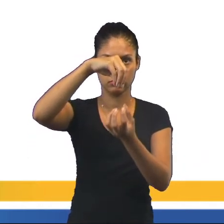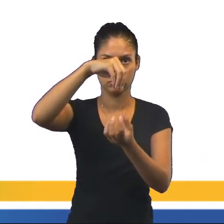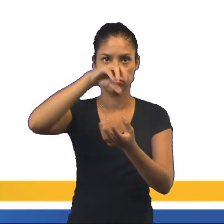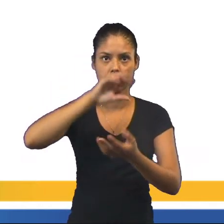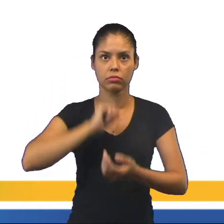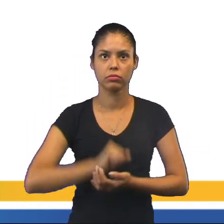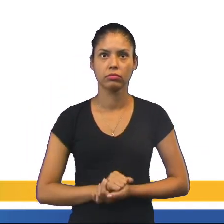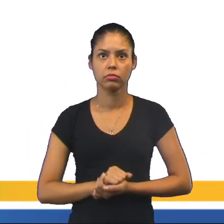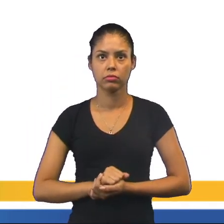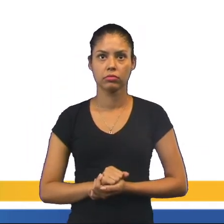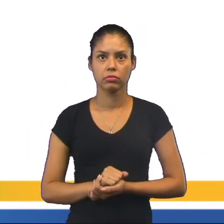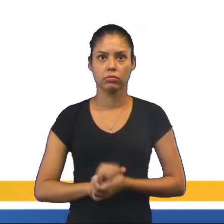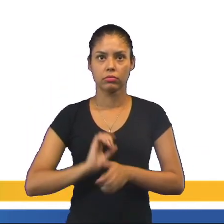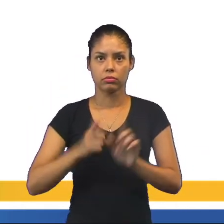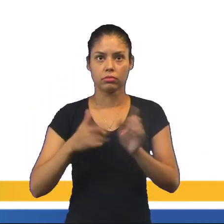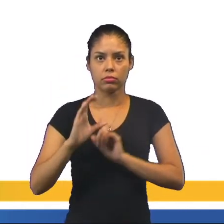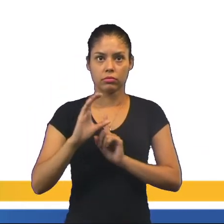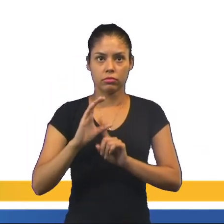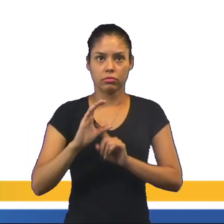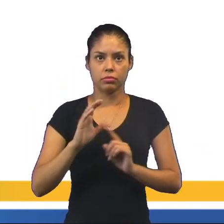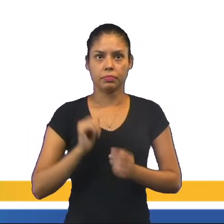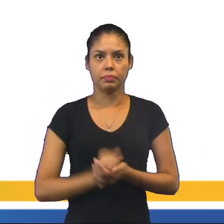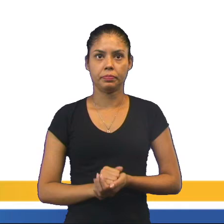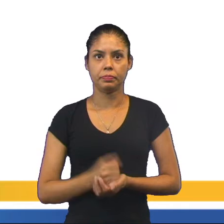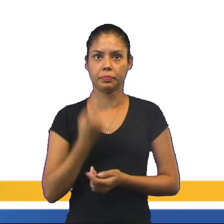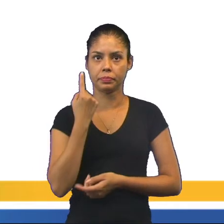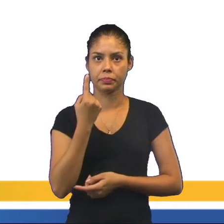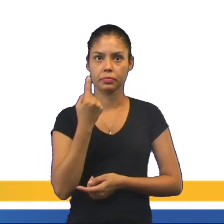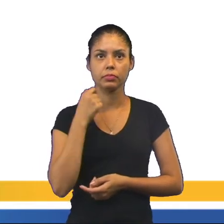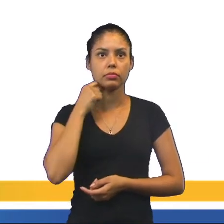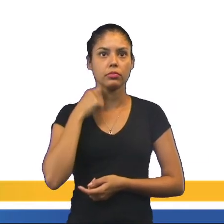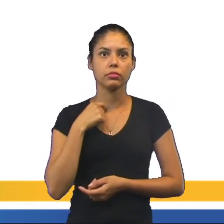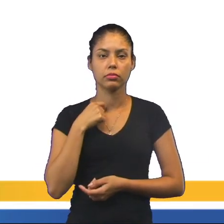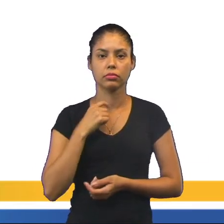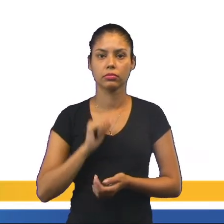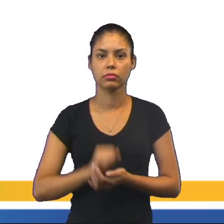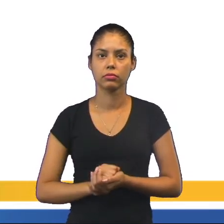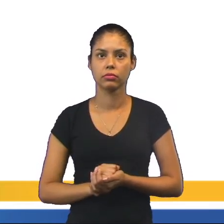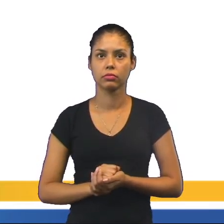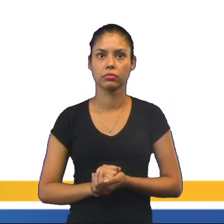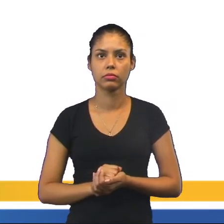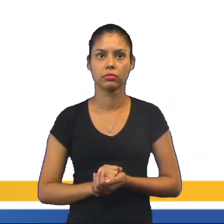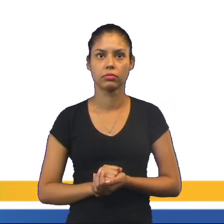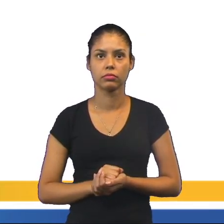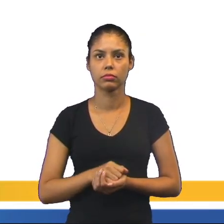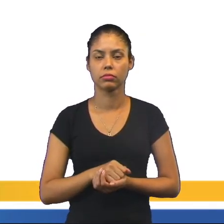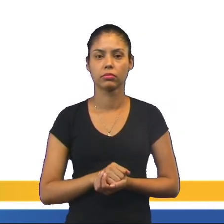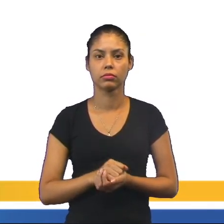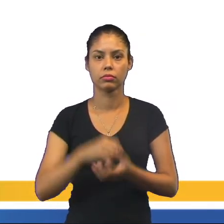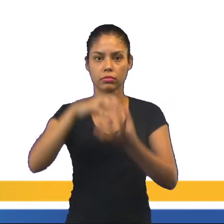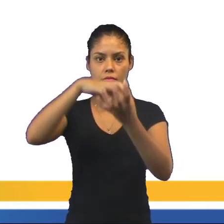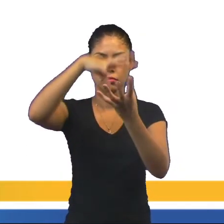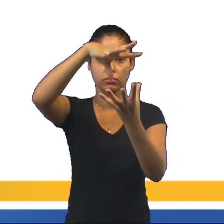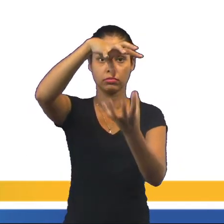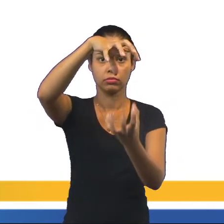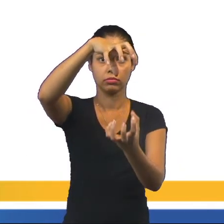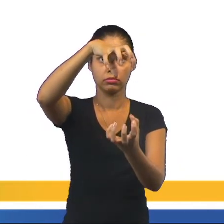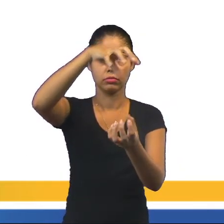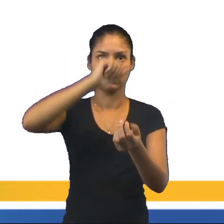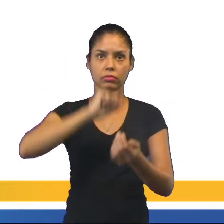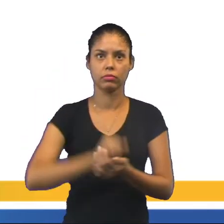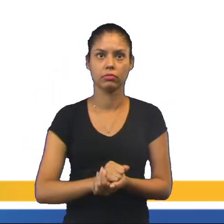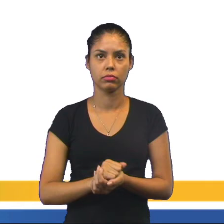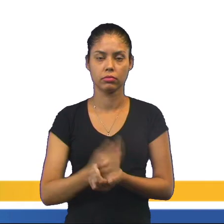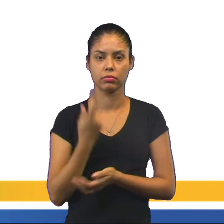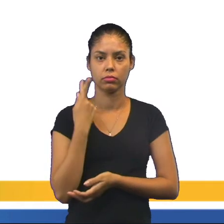alvéolos. Na letra C, nós já temos 1, traqueia, 2, brônquio e